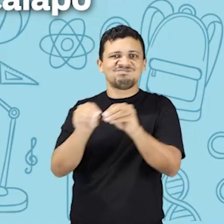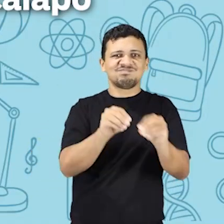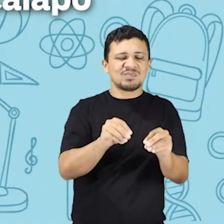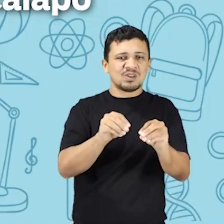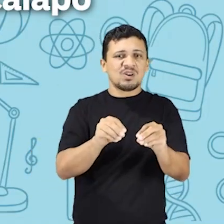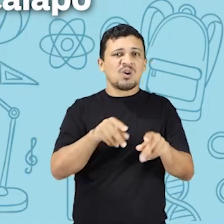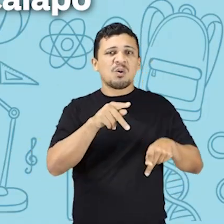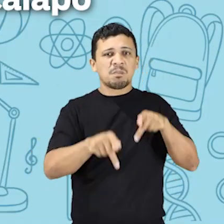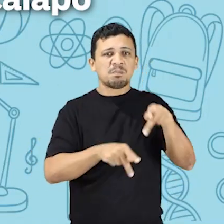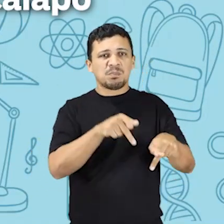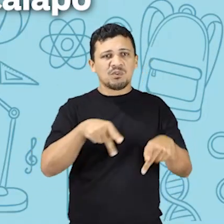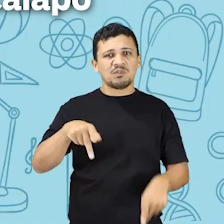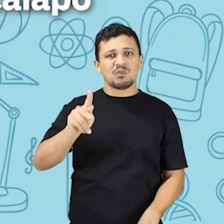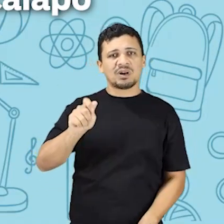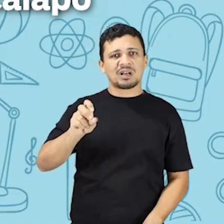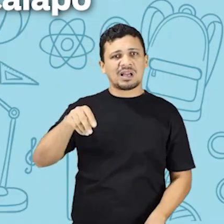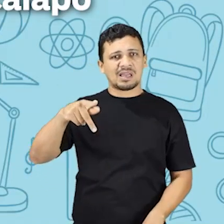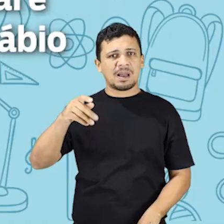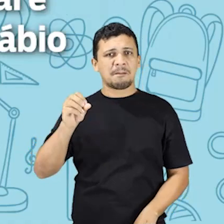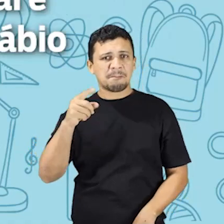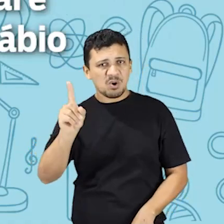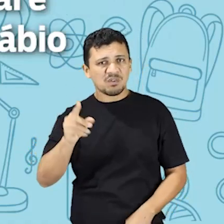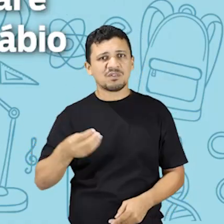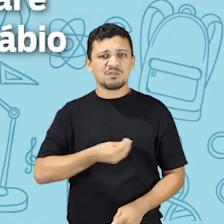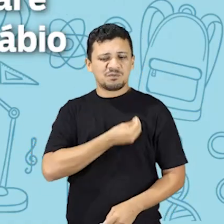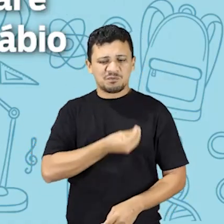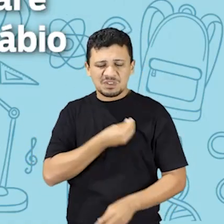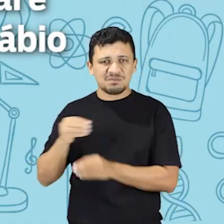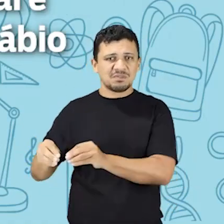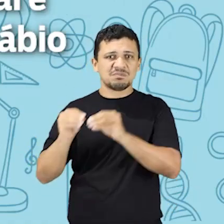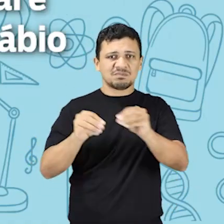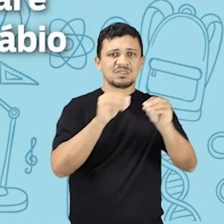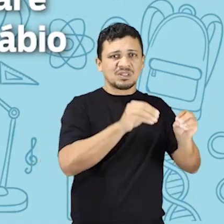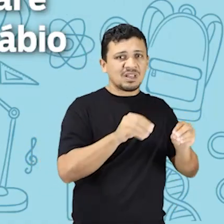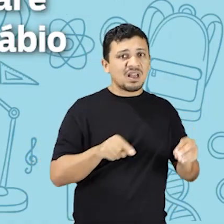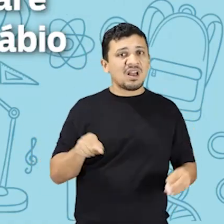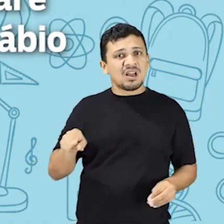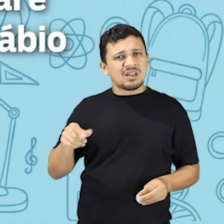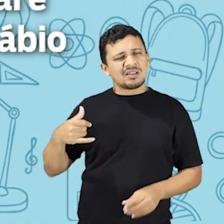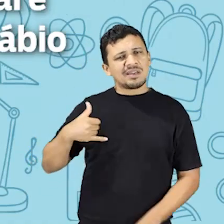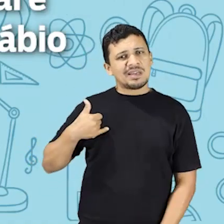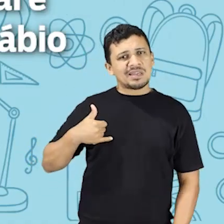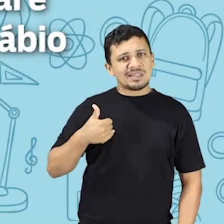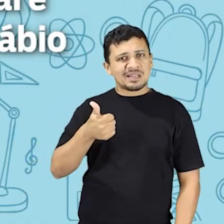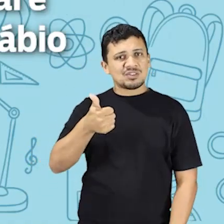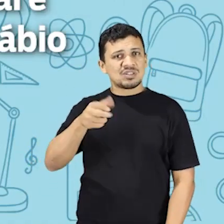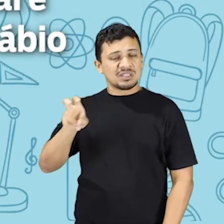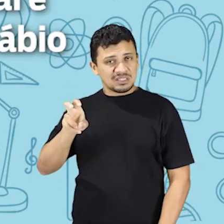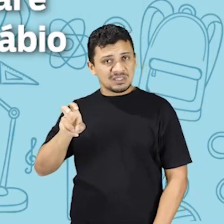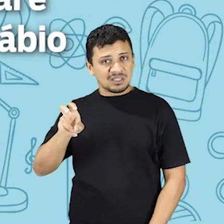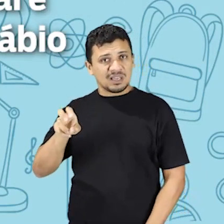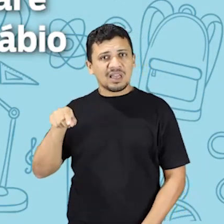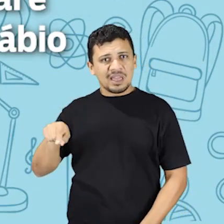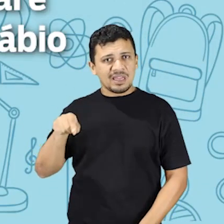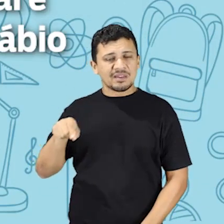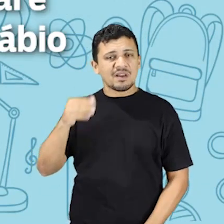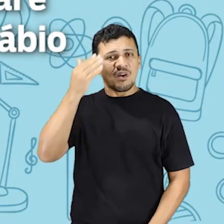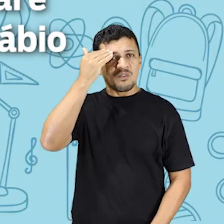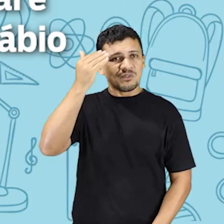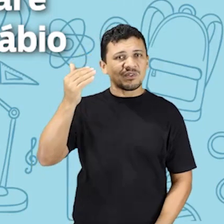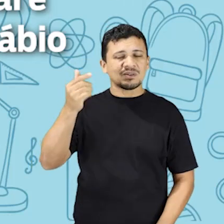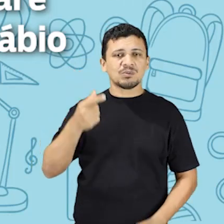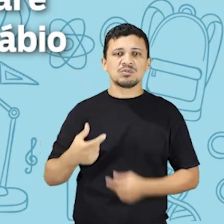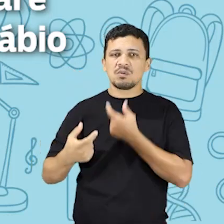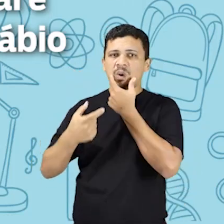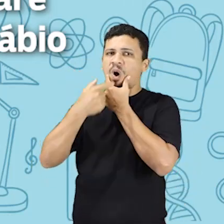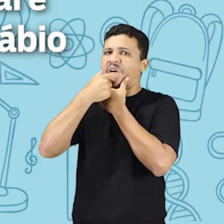povo Kayapó é nômade. Raoni começou com a idade de 15 anos a instalar seu famoso disco de